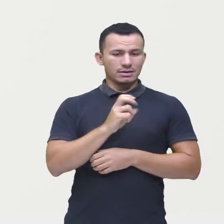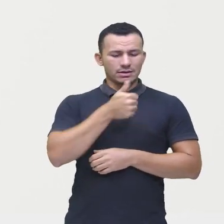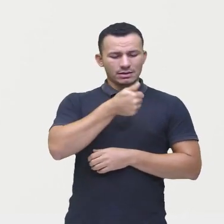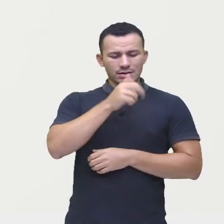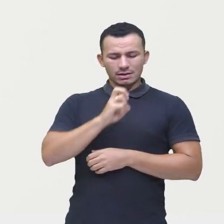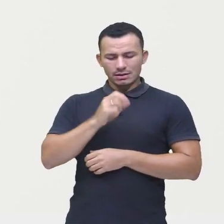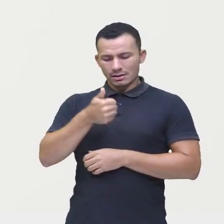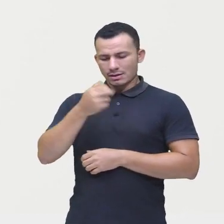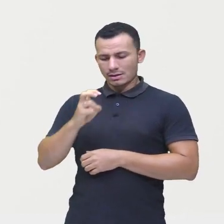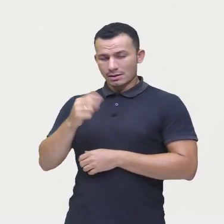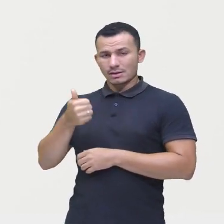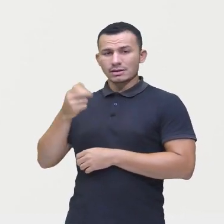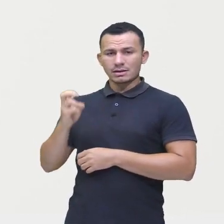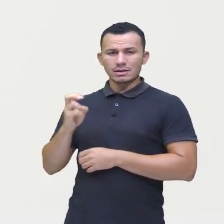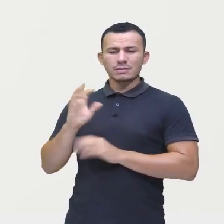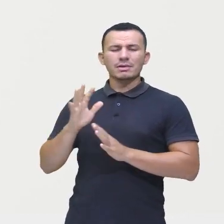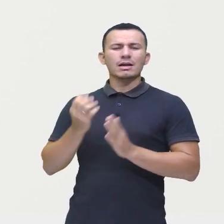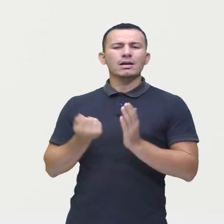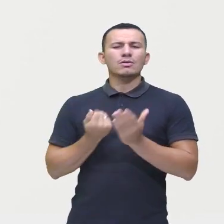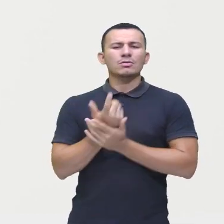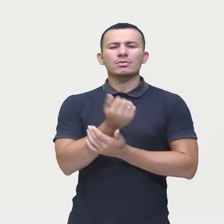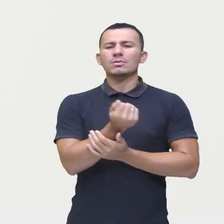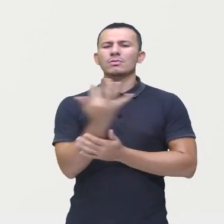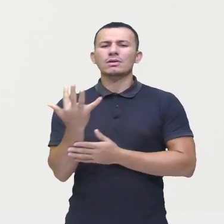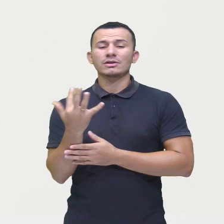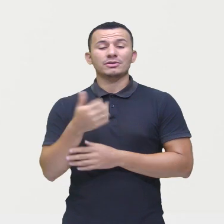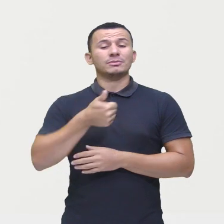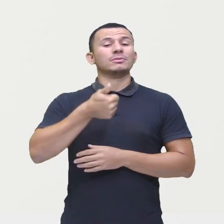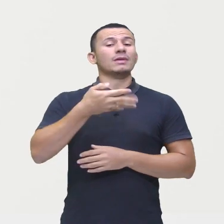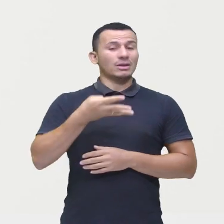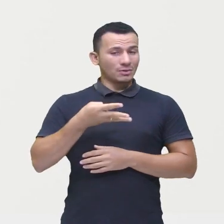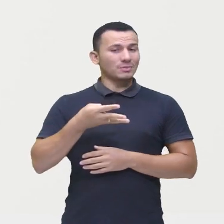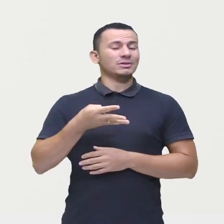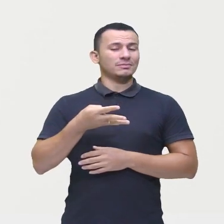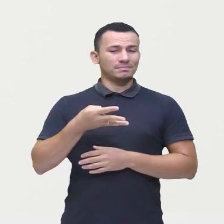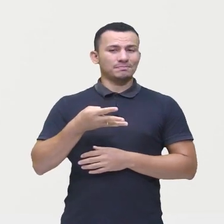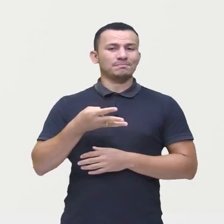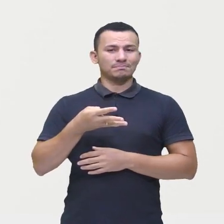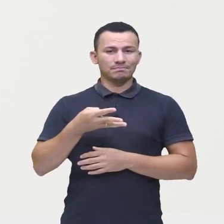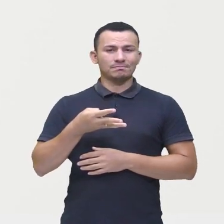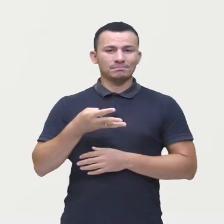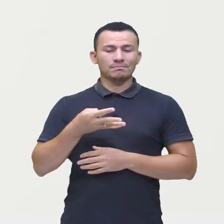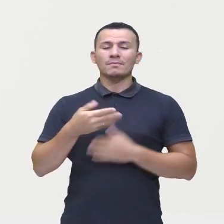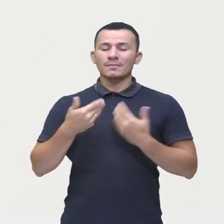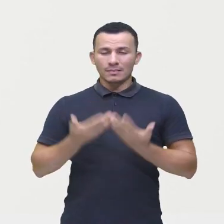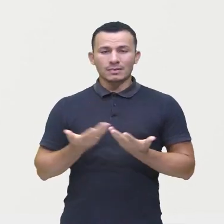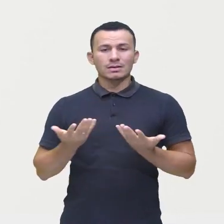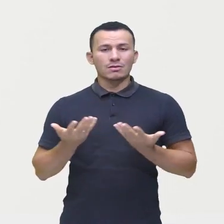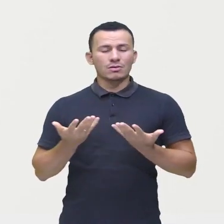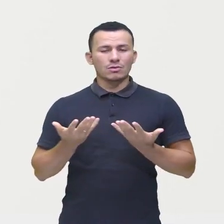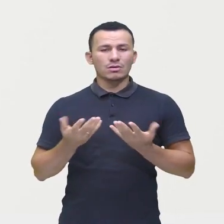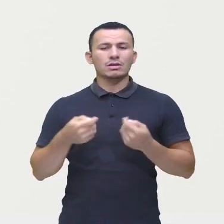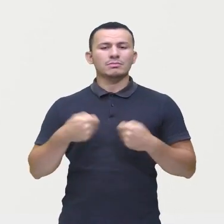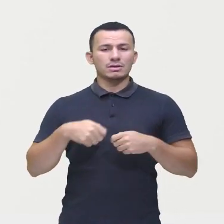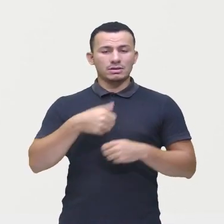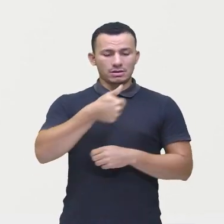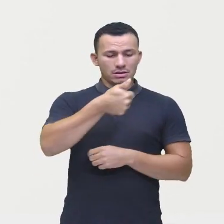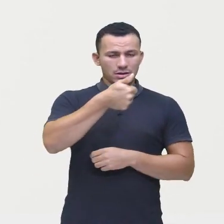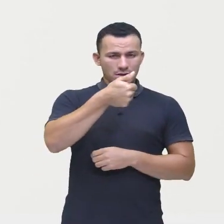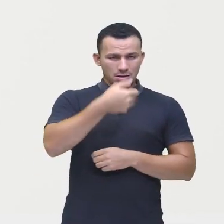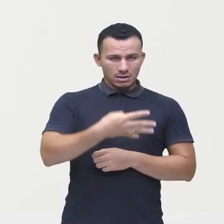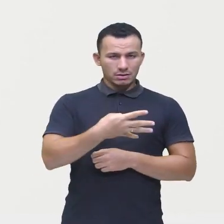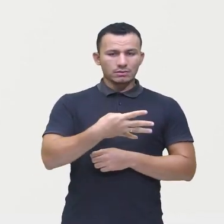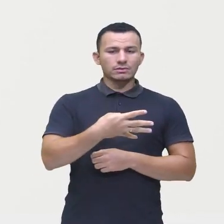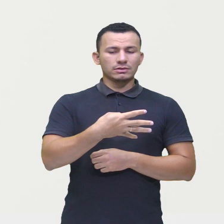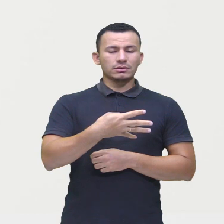15 e ela comprou quantas embalagens? 14. Então, o problema eu tenho que fazer o quê? Pegar 14, que é o